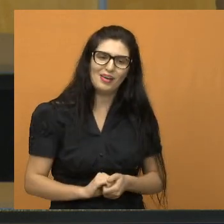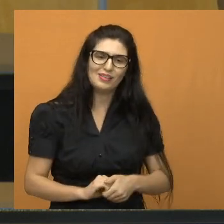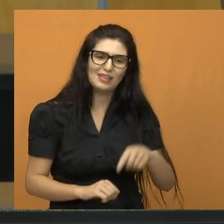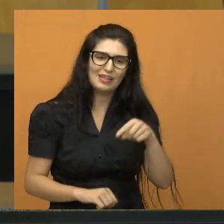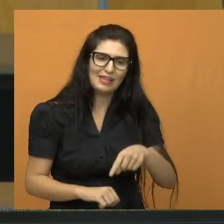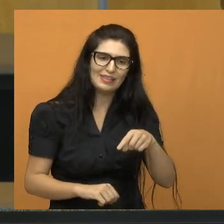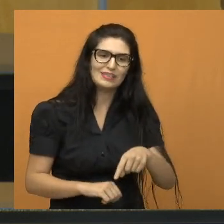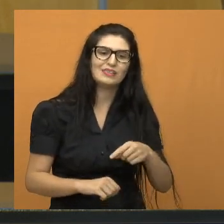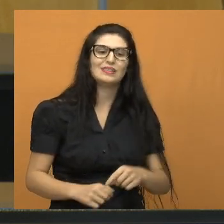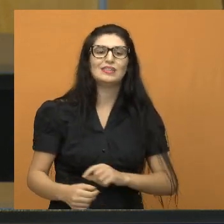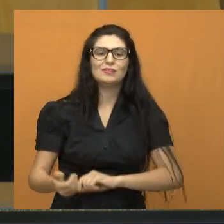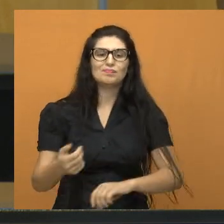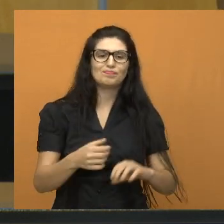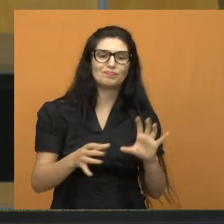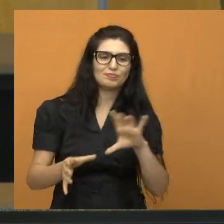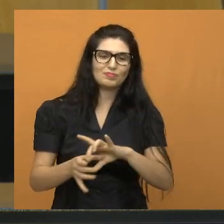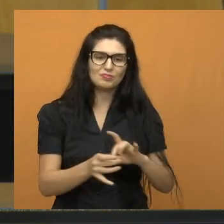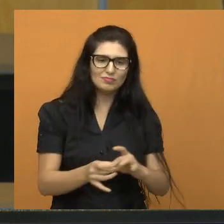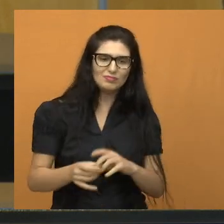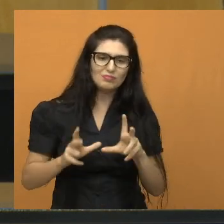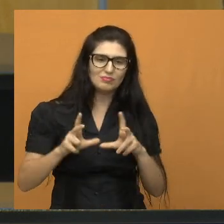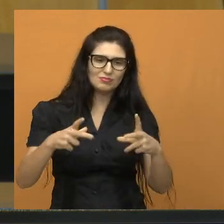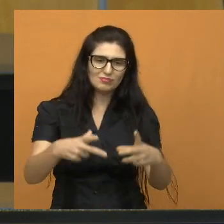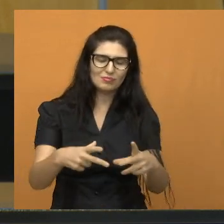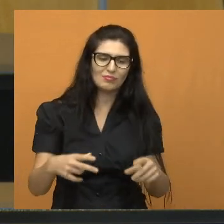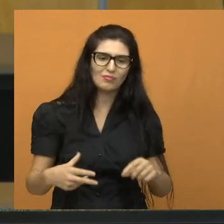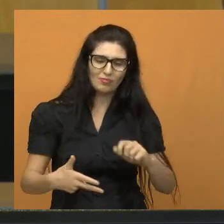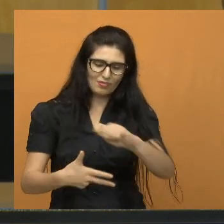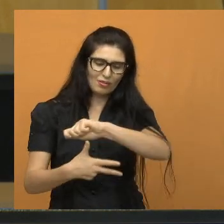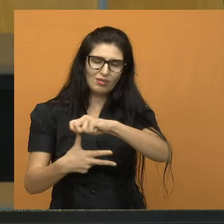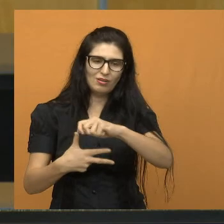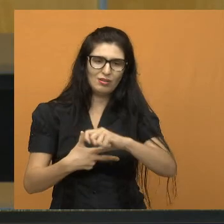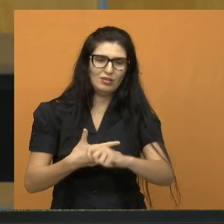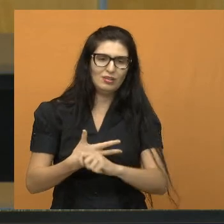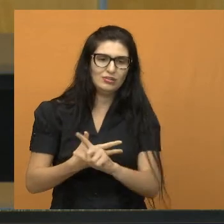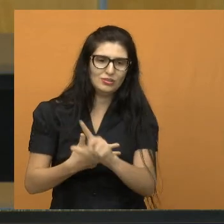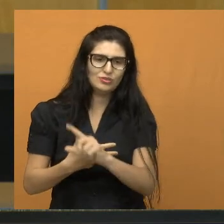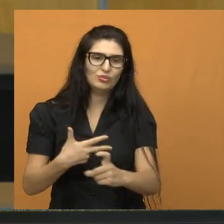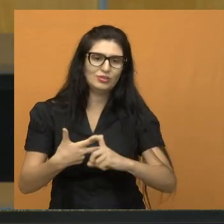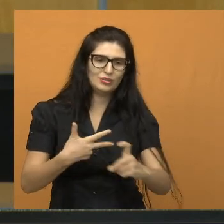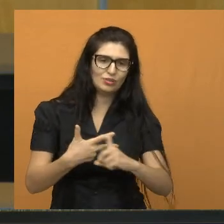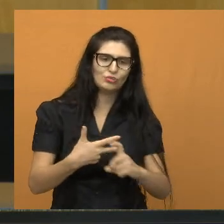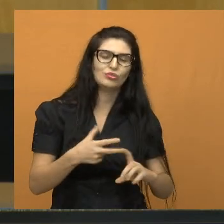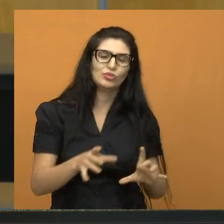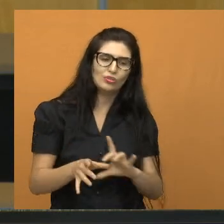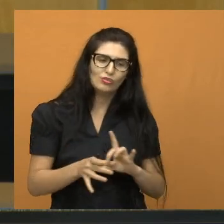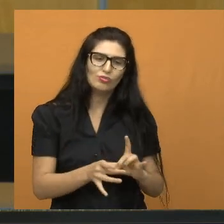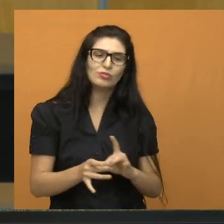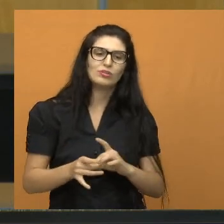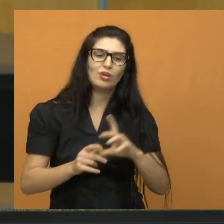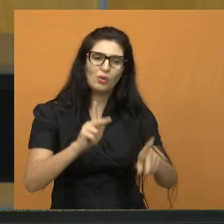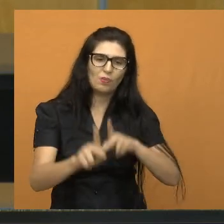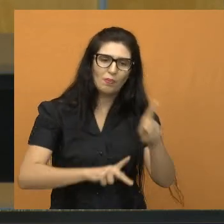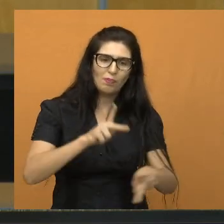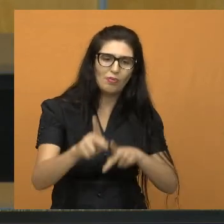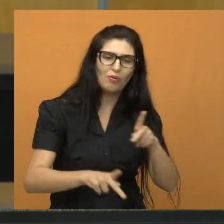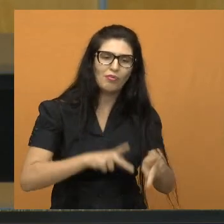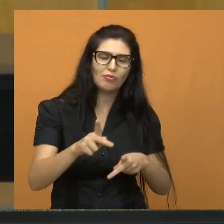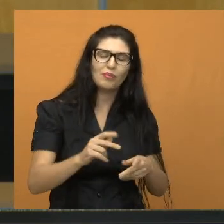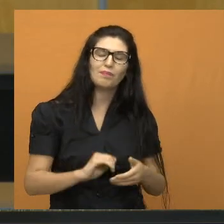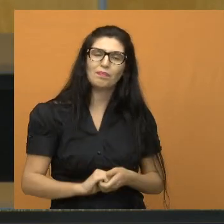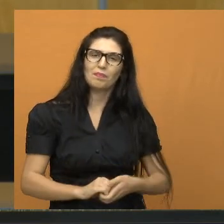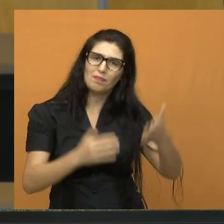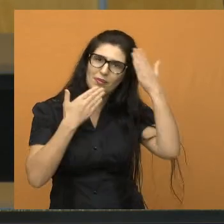legisladores, executivo, e também enquanto igreja, enquanto sociedade. Então, eu declaro, agradeço também aos servidores que